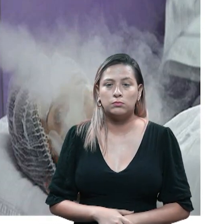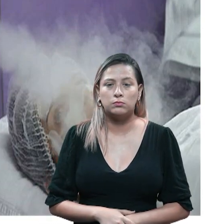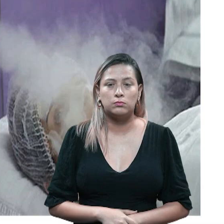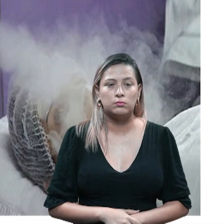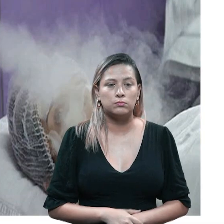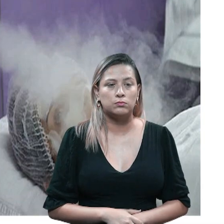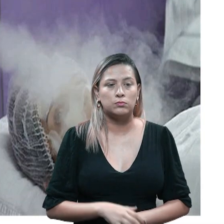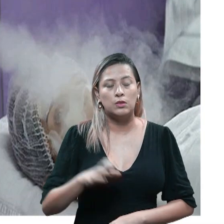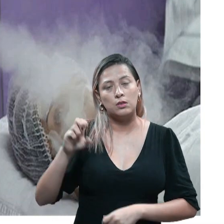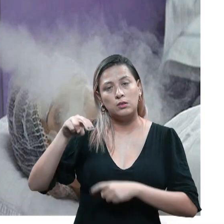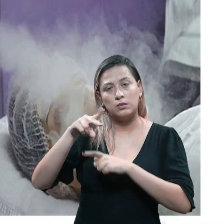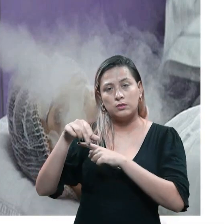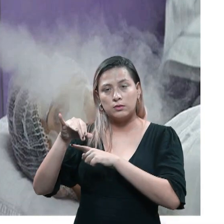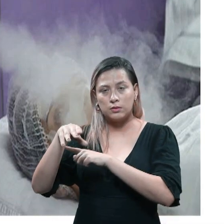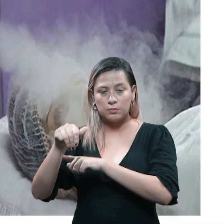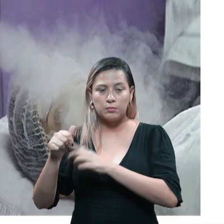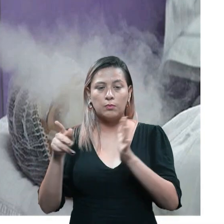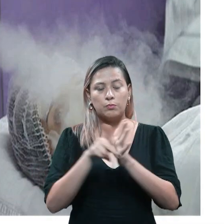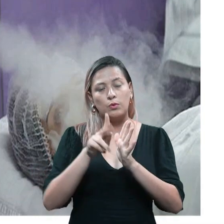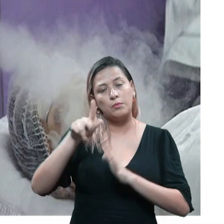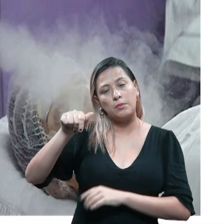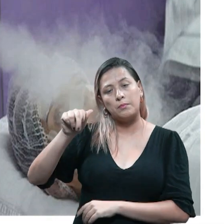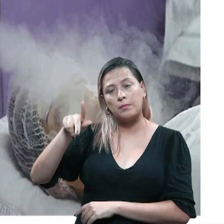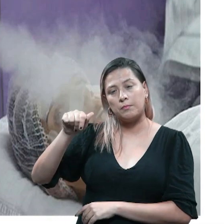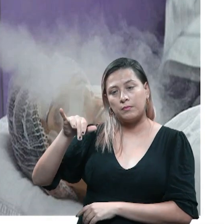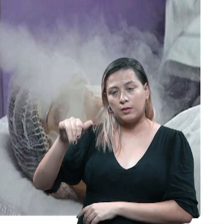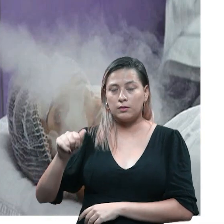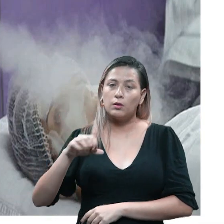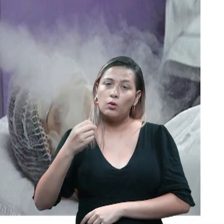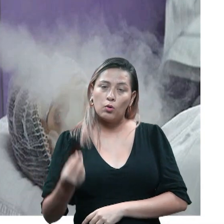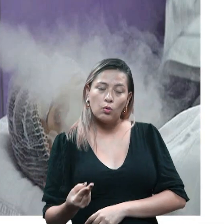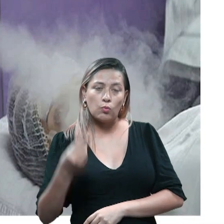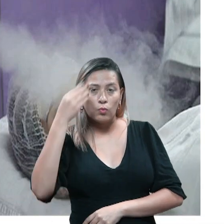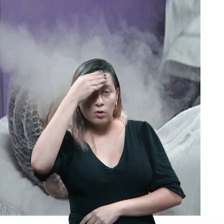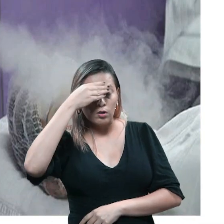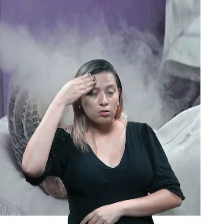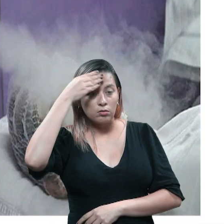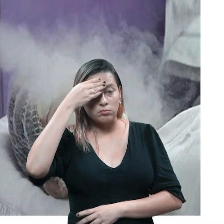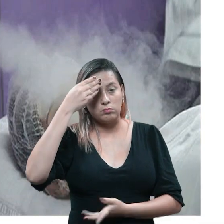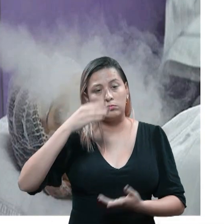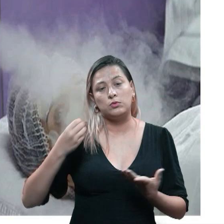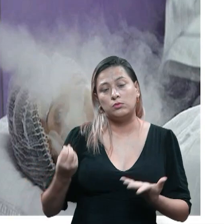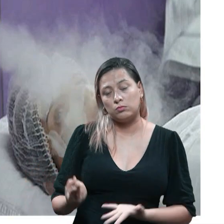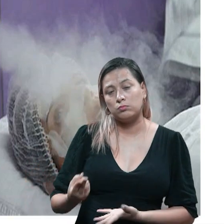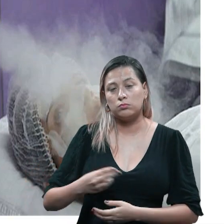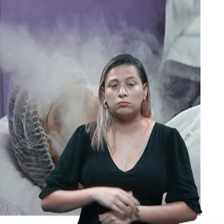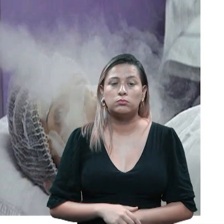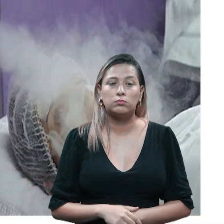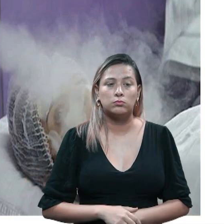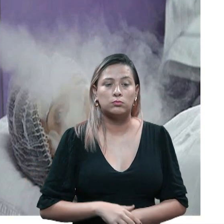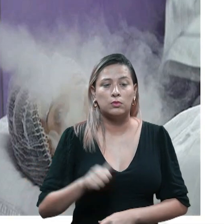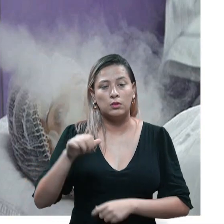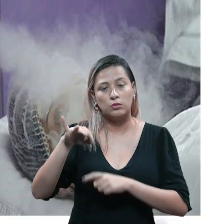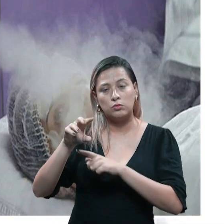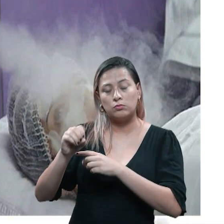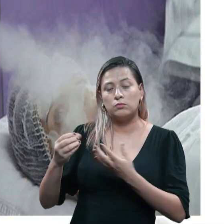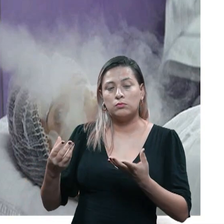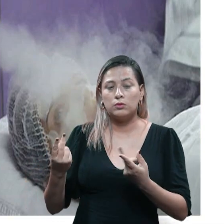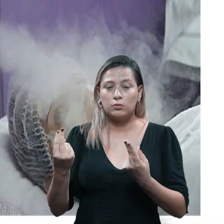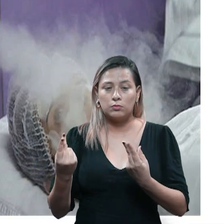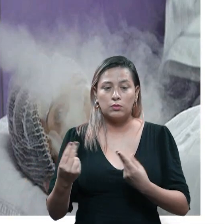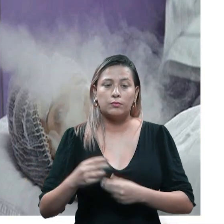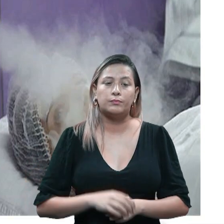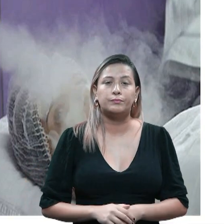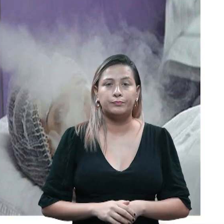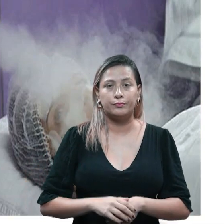também enzima de papaya, ou com creme, ou mesmo com o mesmo ativo. O tempo de aplicação é de